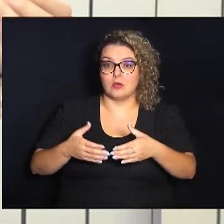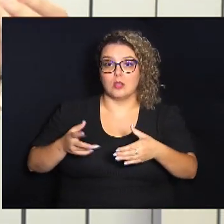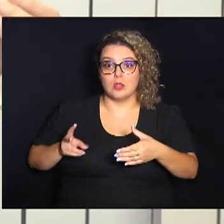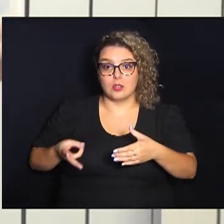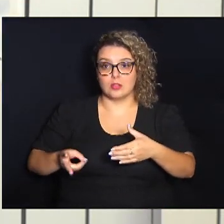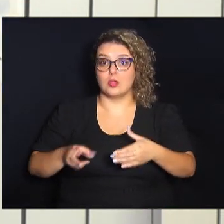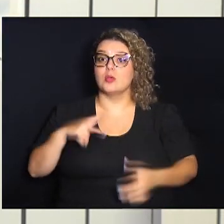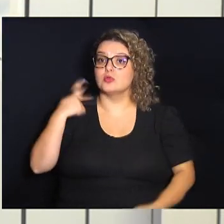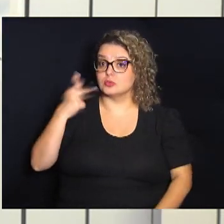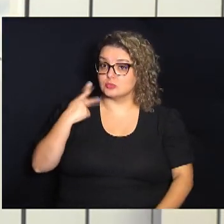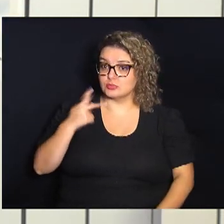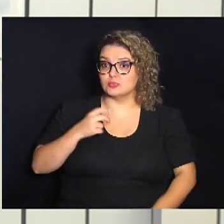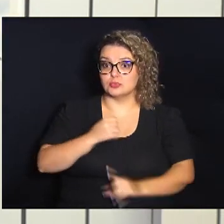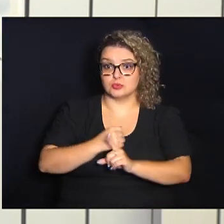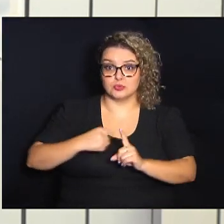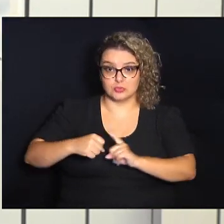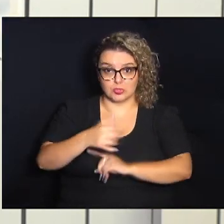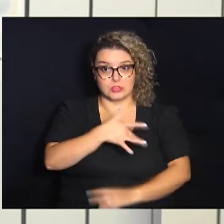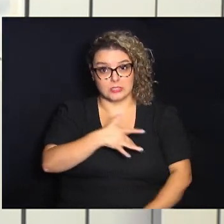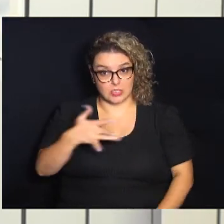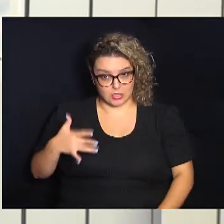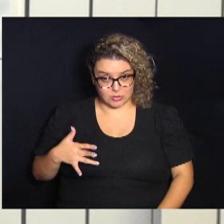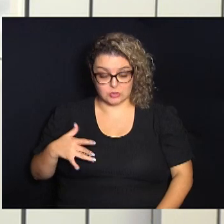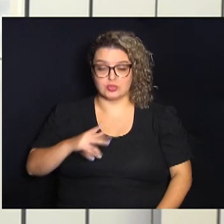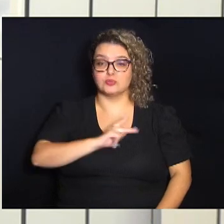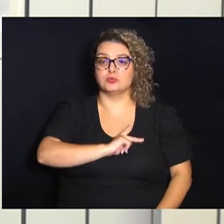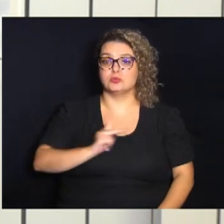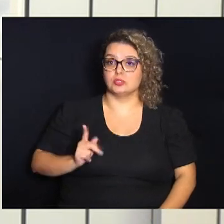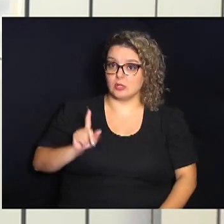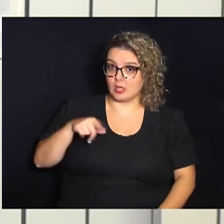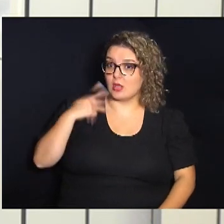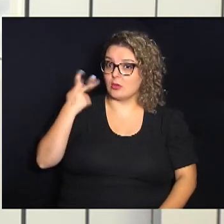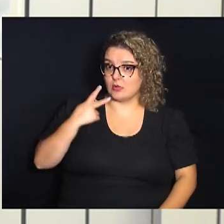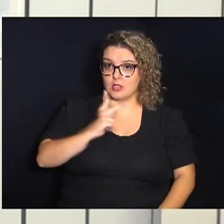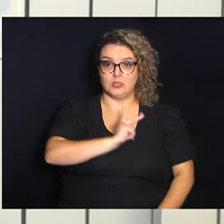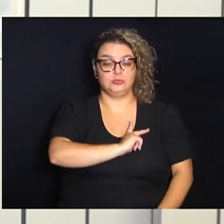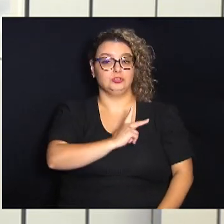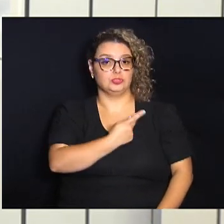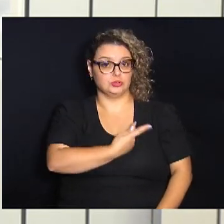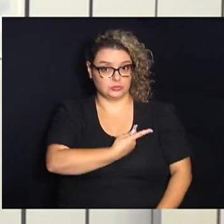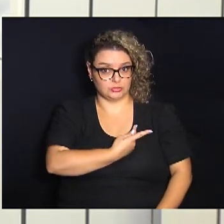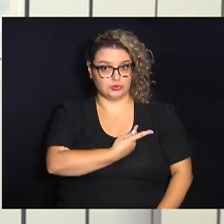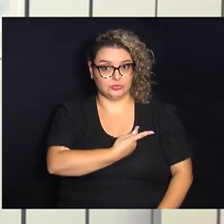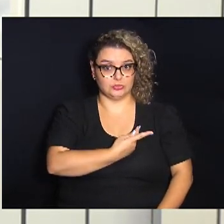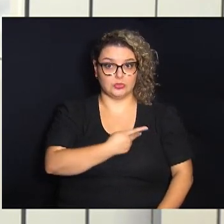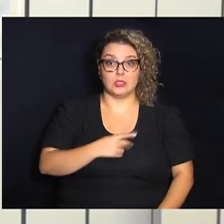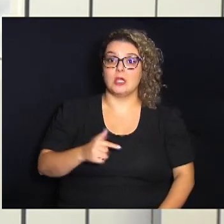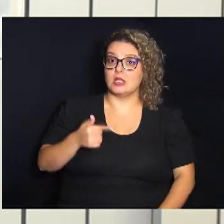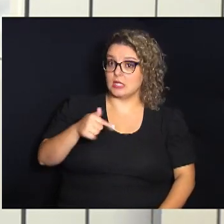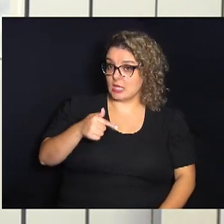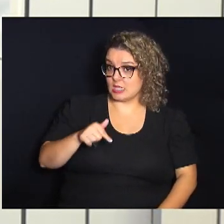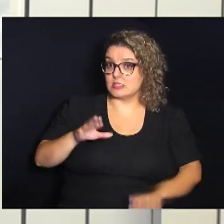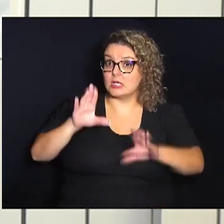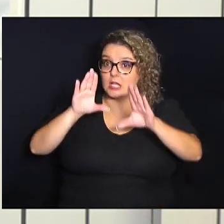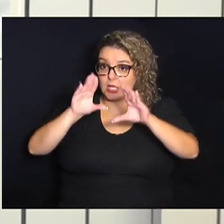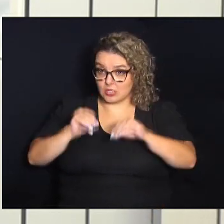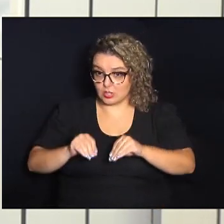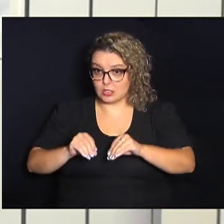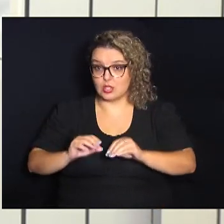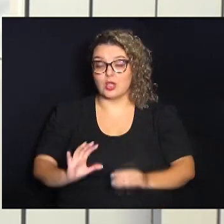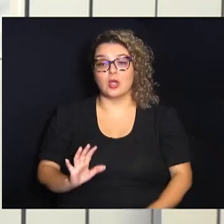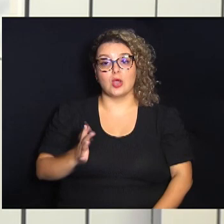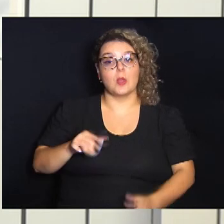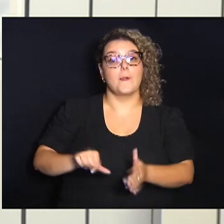de Política Social e Saúde. O presidente é o vereador Paulo Haddad. E às 7 horas da noite, acontece